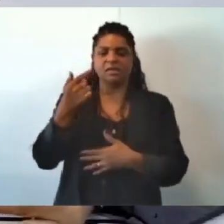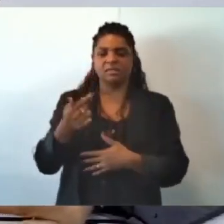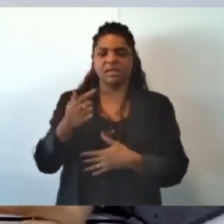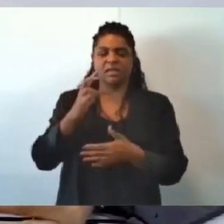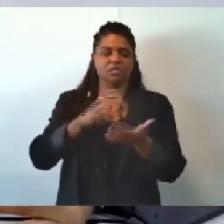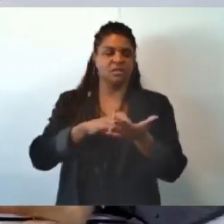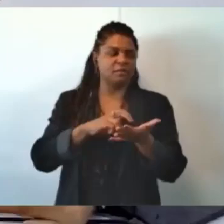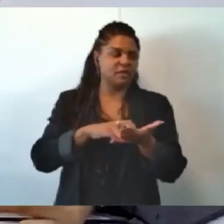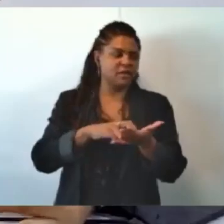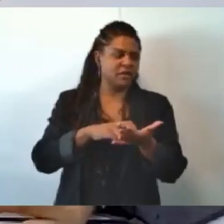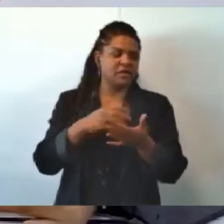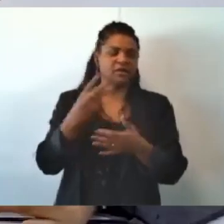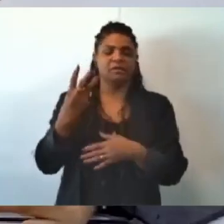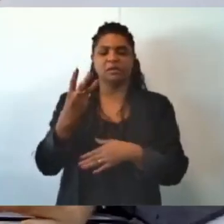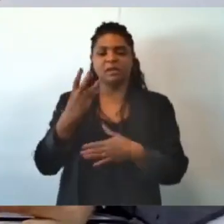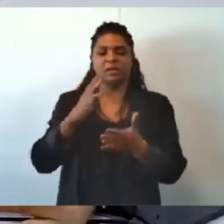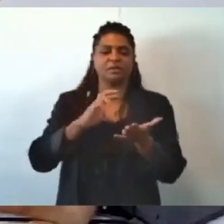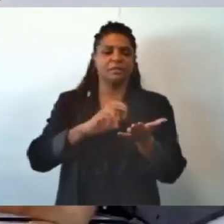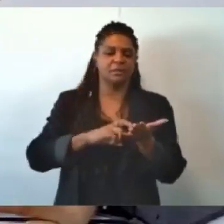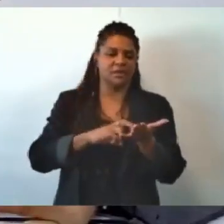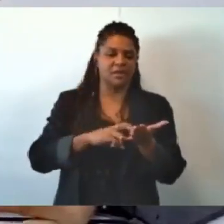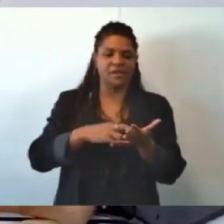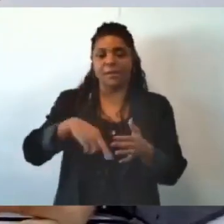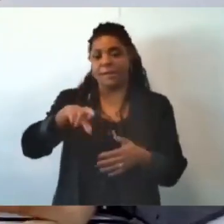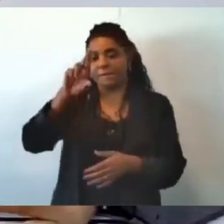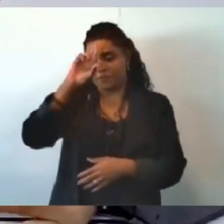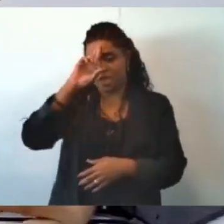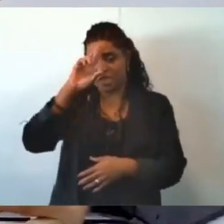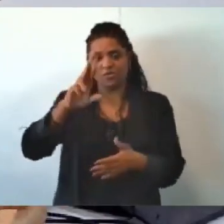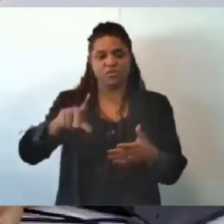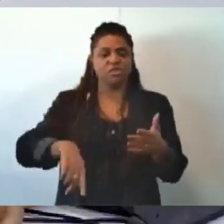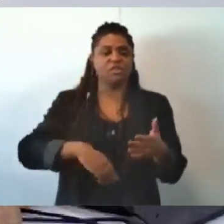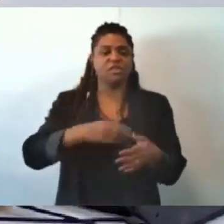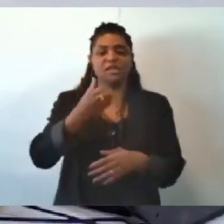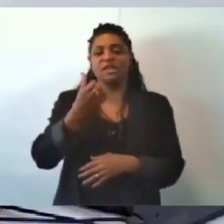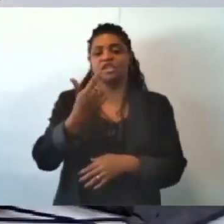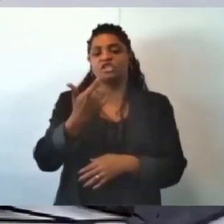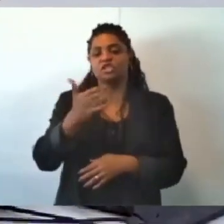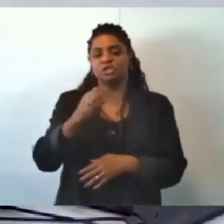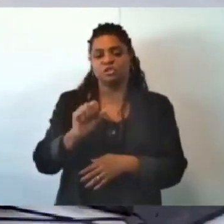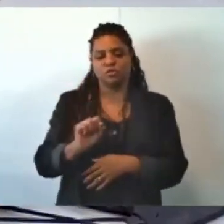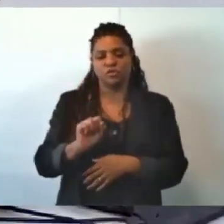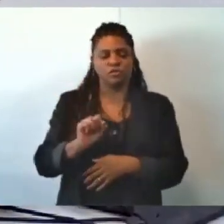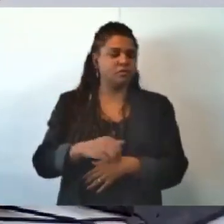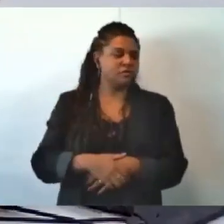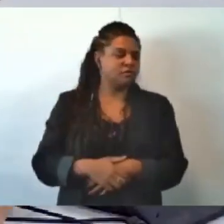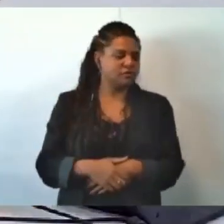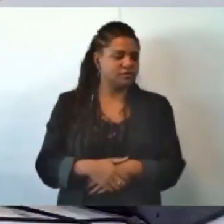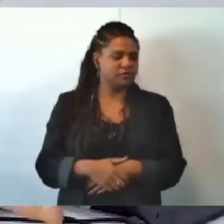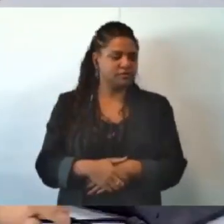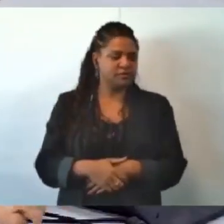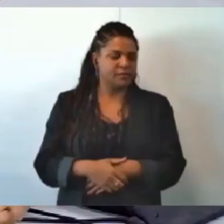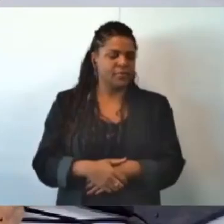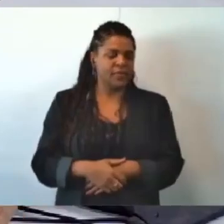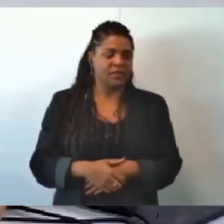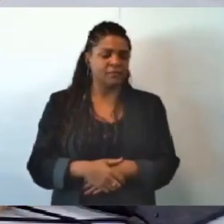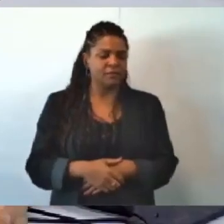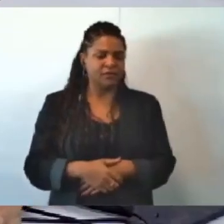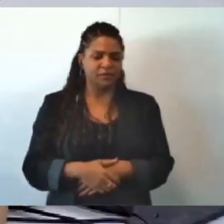7 horas da manhã, meio-dia, 6 horas da tarde, entendeu? Isso, a Begata disse, ah, não